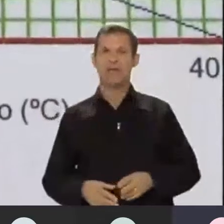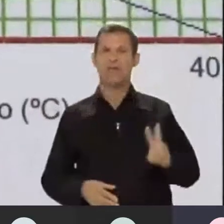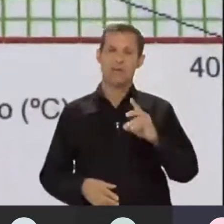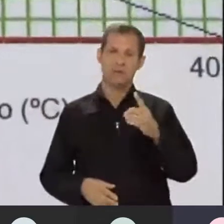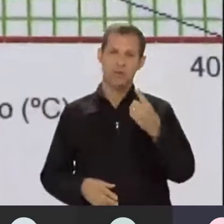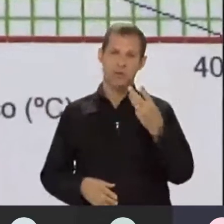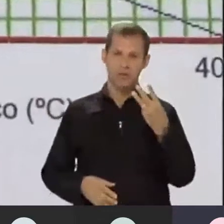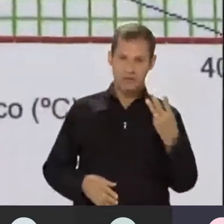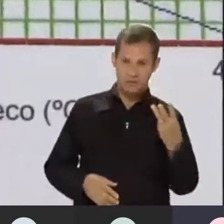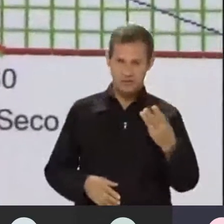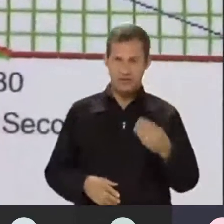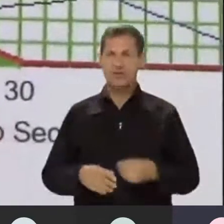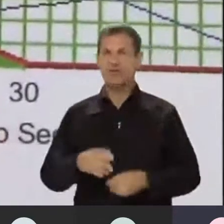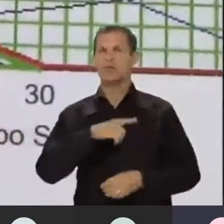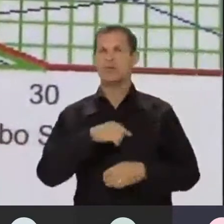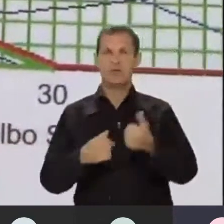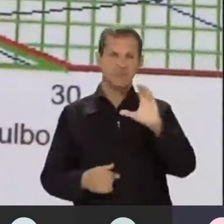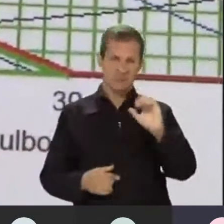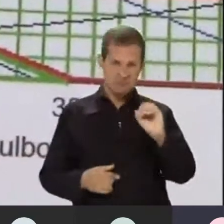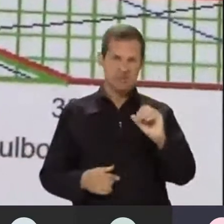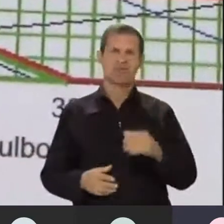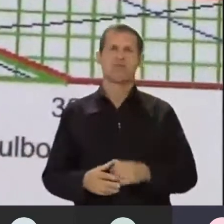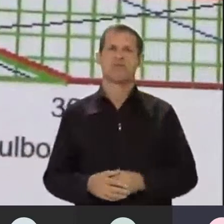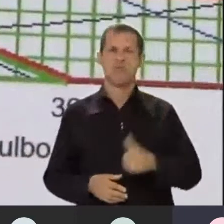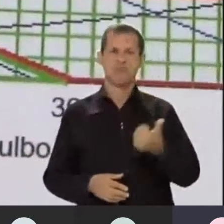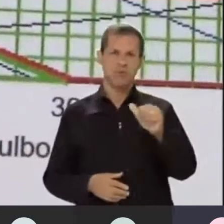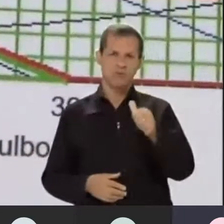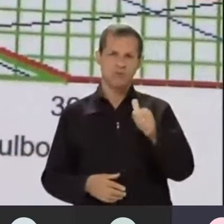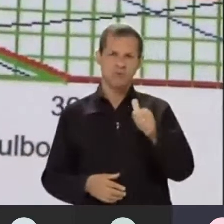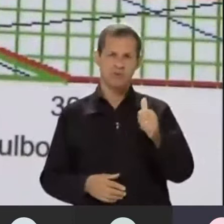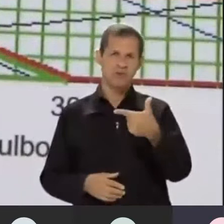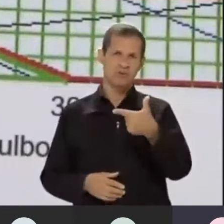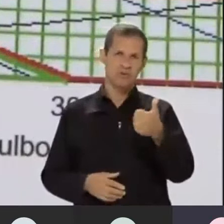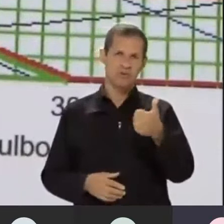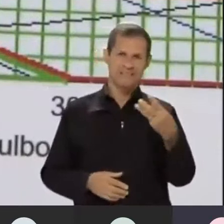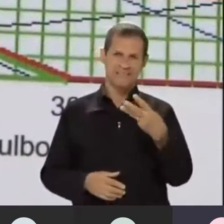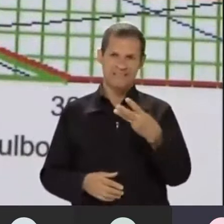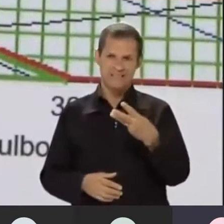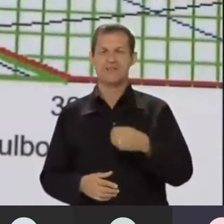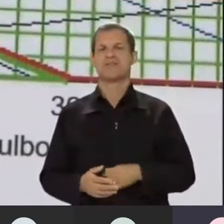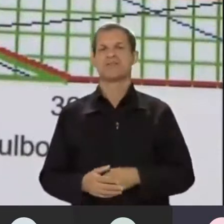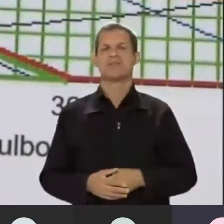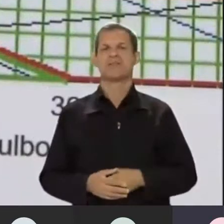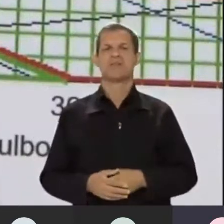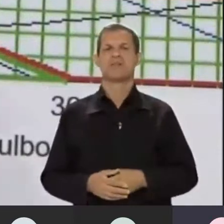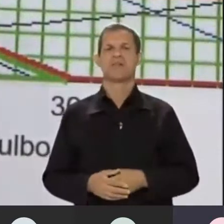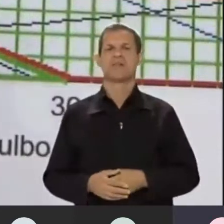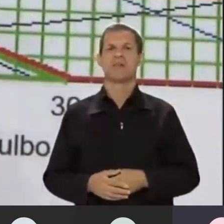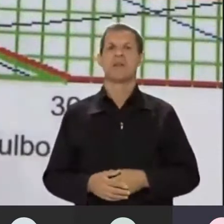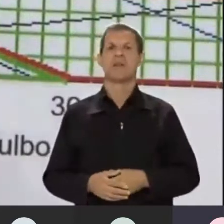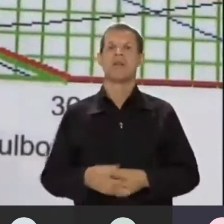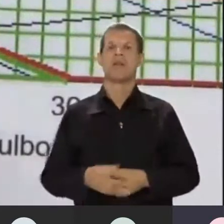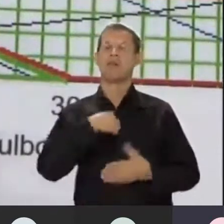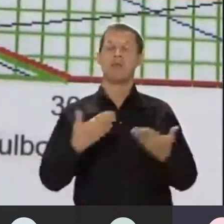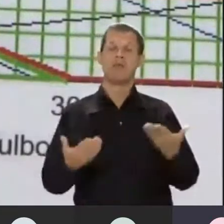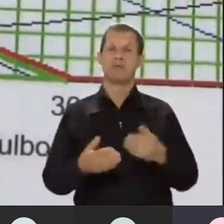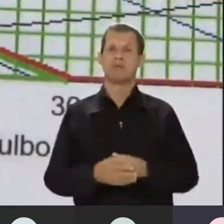de 13, tá? Então, se aqui eu tenho 10, 11, 12, 13,